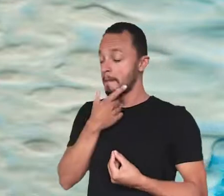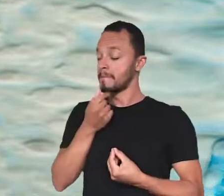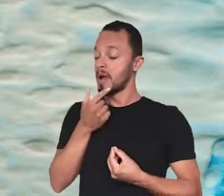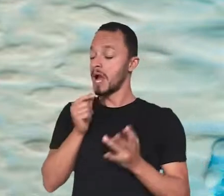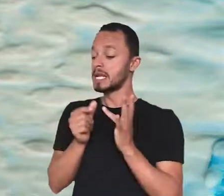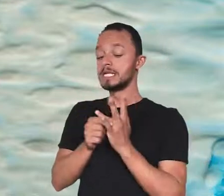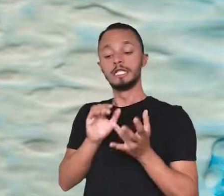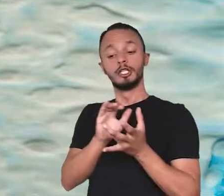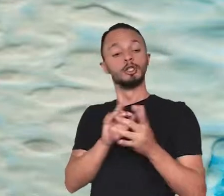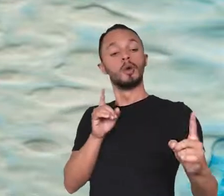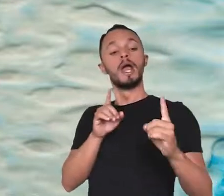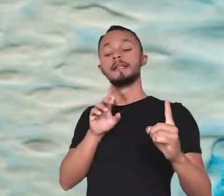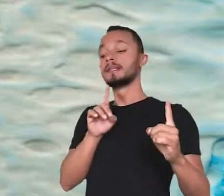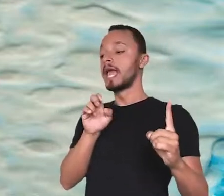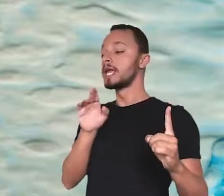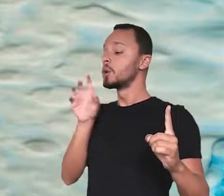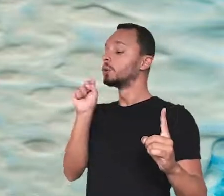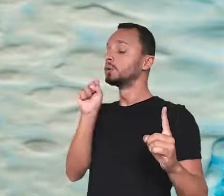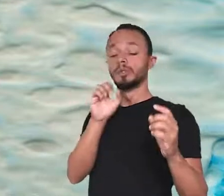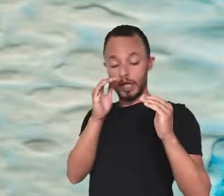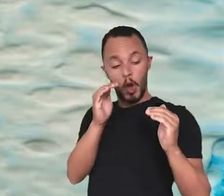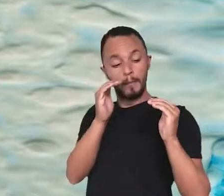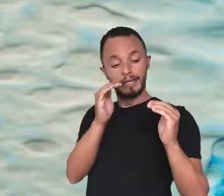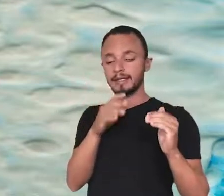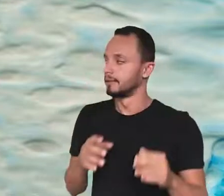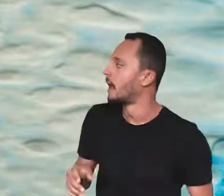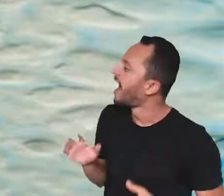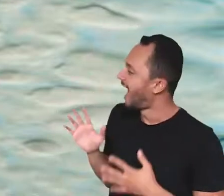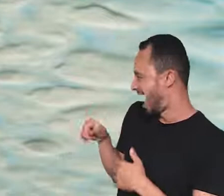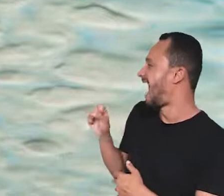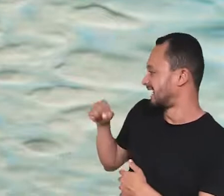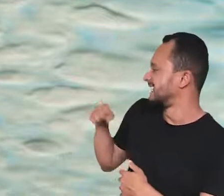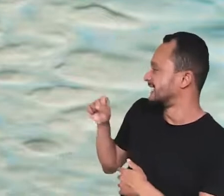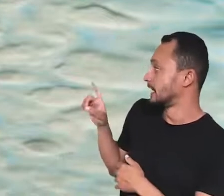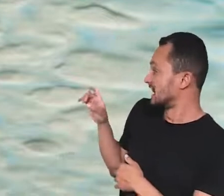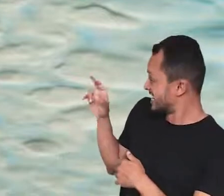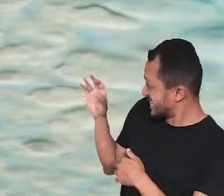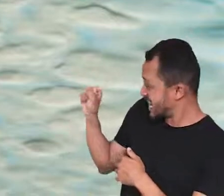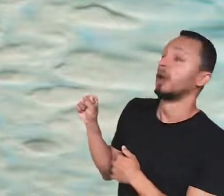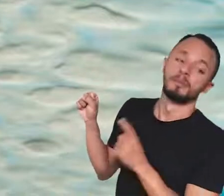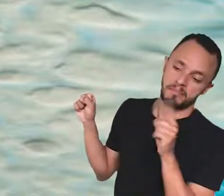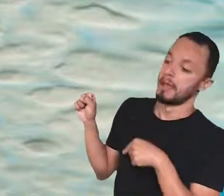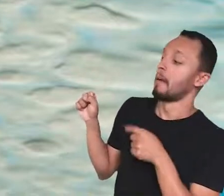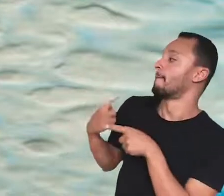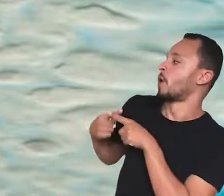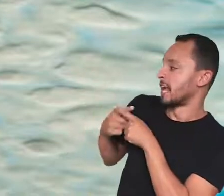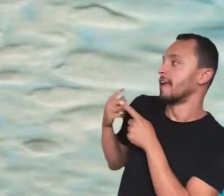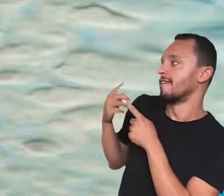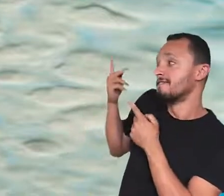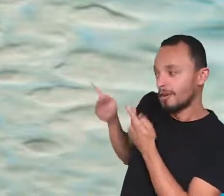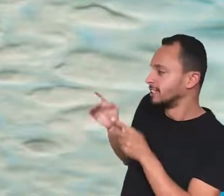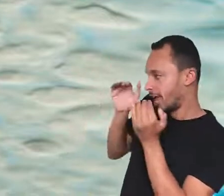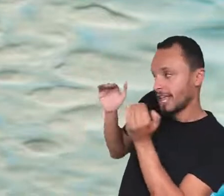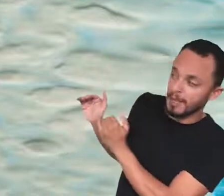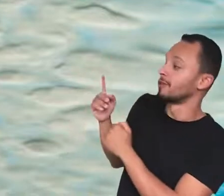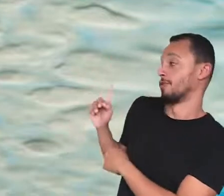Meu marido é um homem temente a Deus. Ah, deve ser a Deus mesmo, porque é a você que não é, só bruaca. Ah,